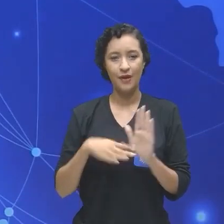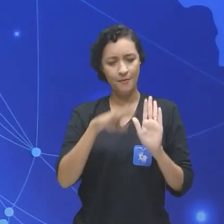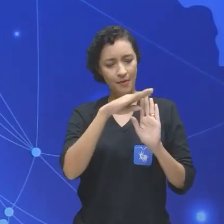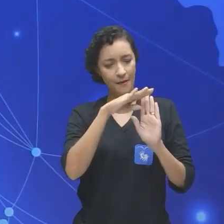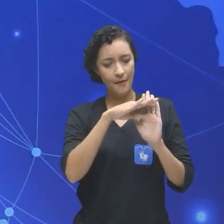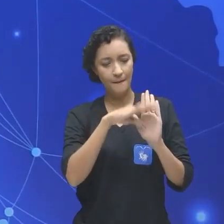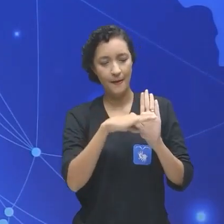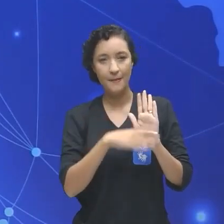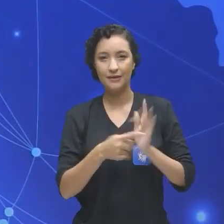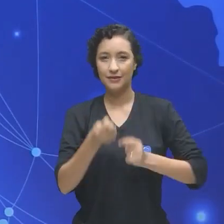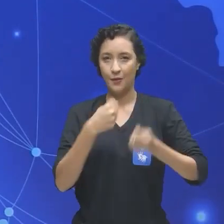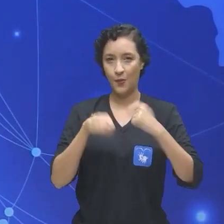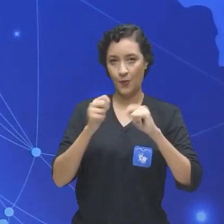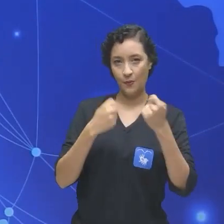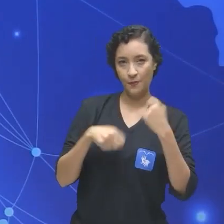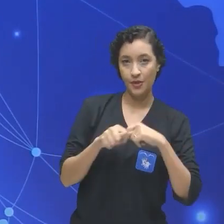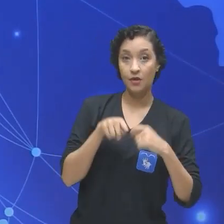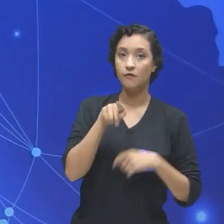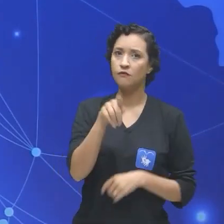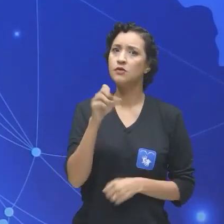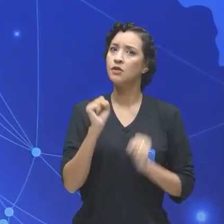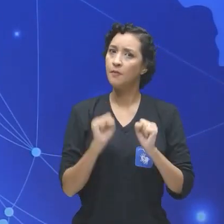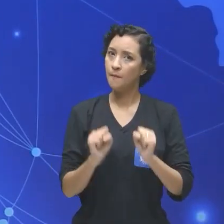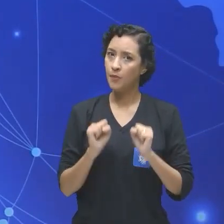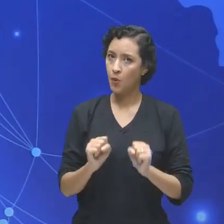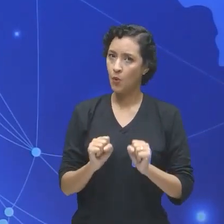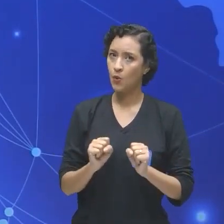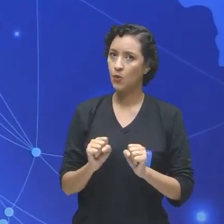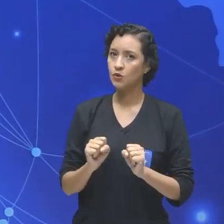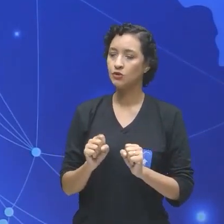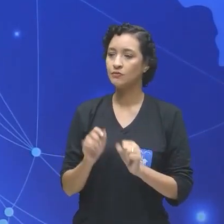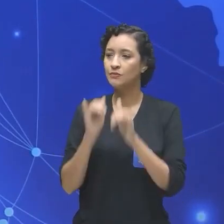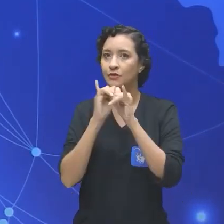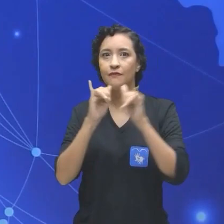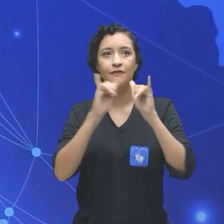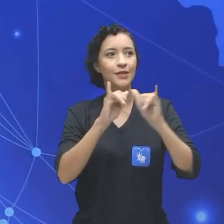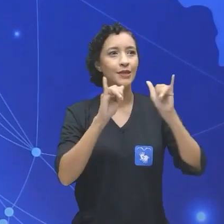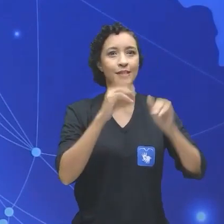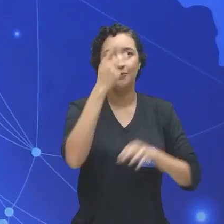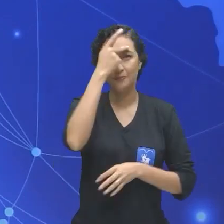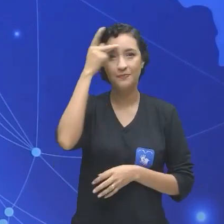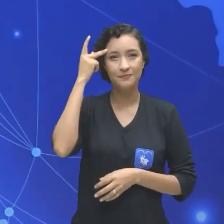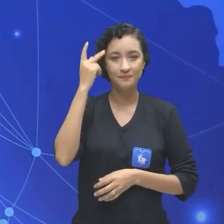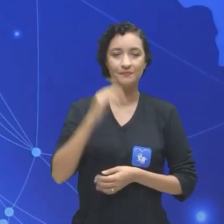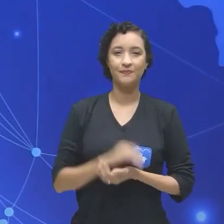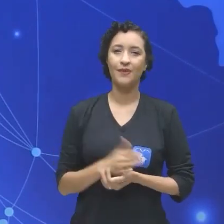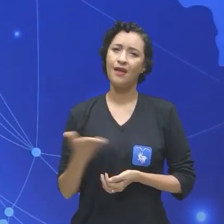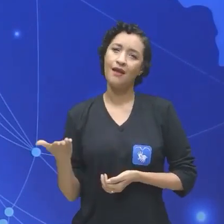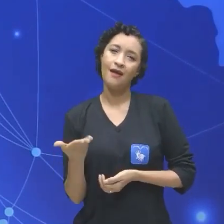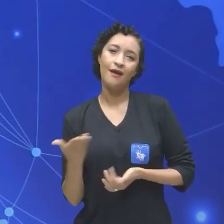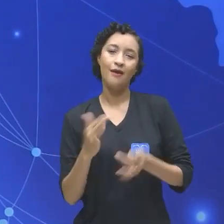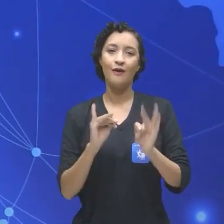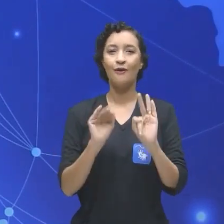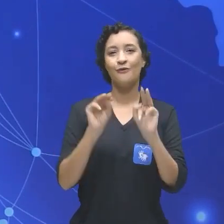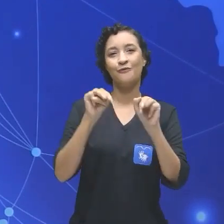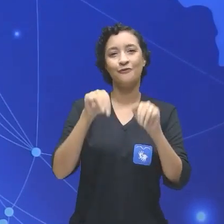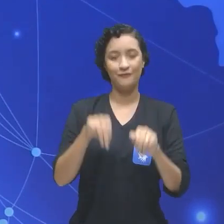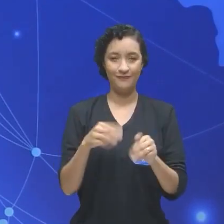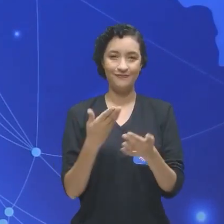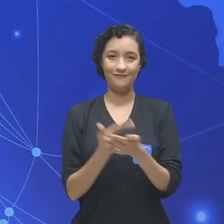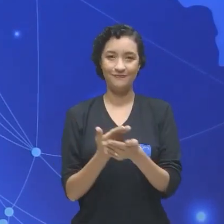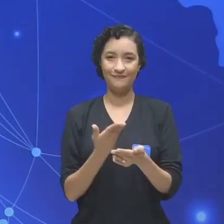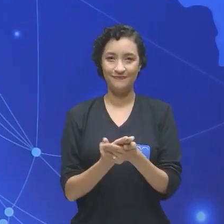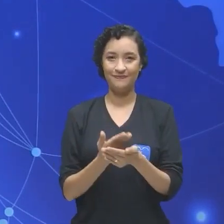economia e aí você vai poder contar para alguém, tá bom? Então agora nós vamos para as nossas considerações